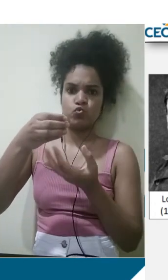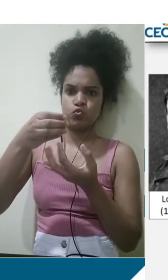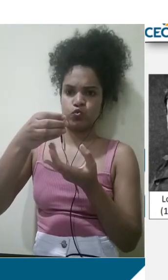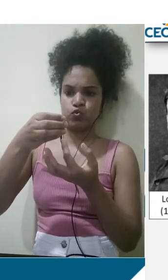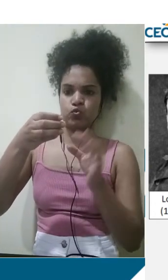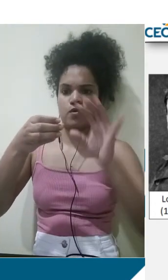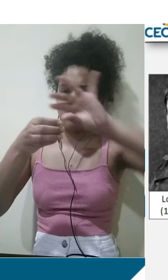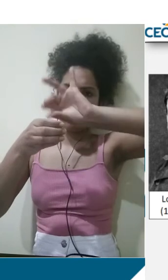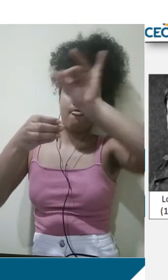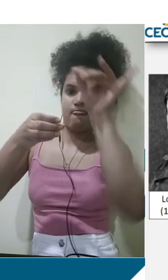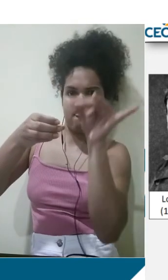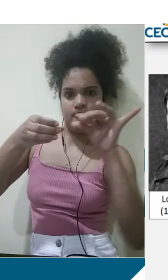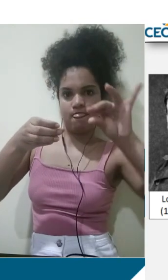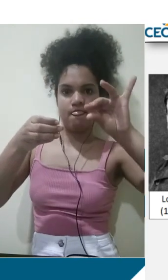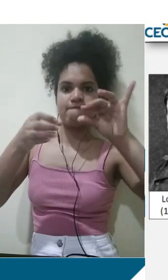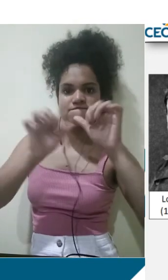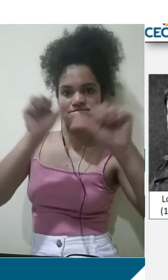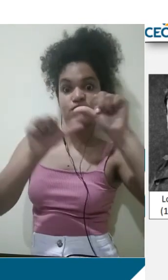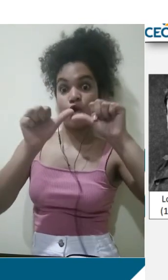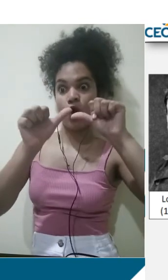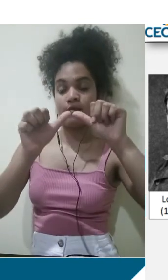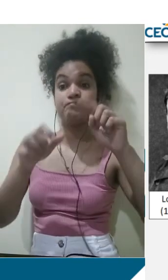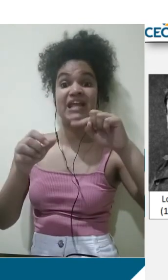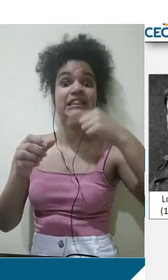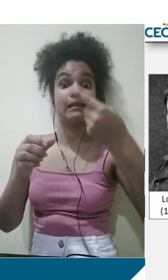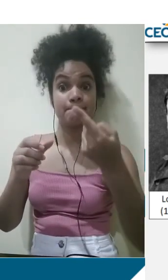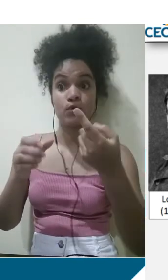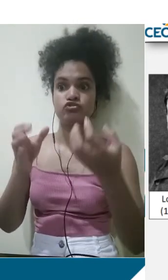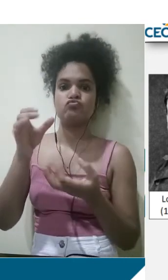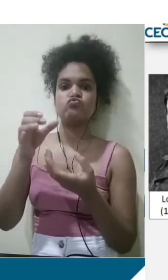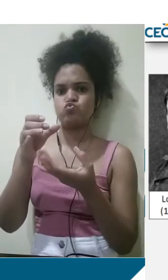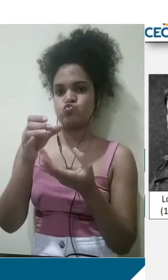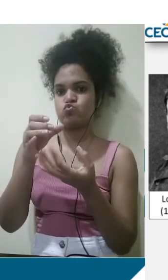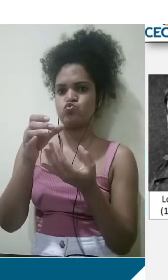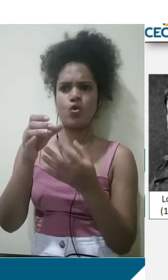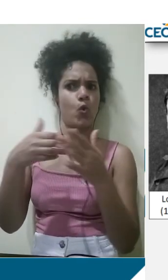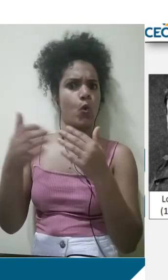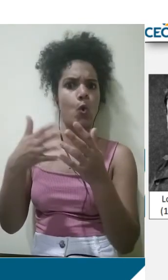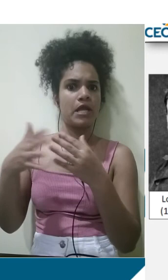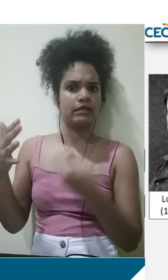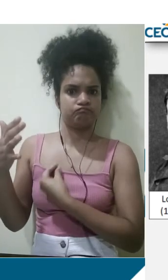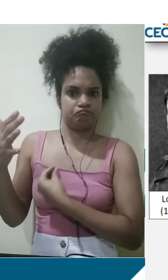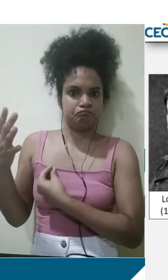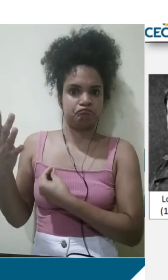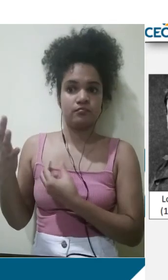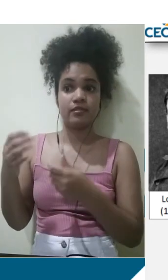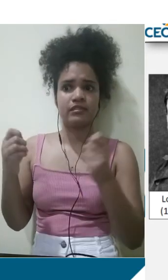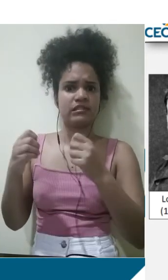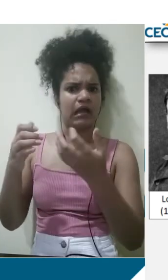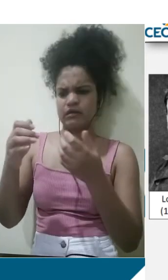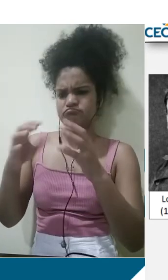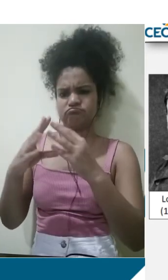retorcido e posteriormente era fervido. Qualquer micro-organismo presente no líquido seria destruído